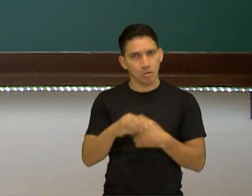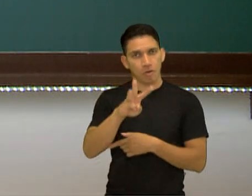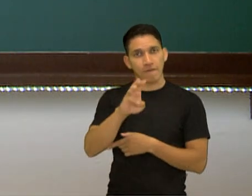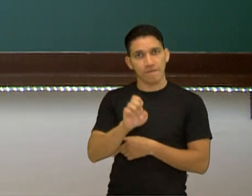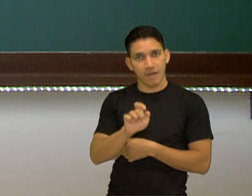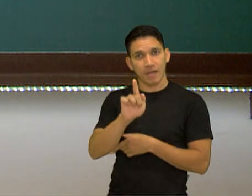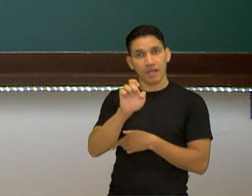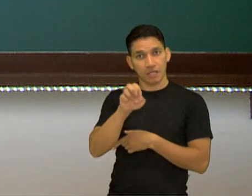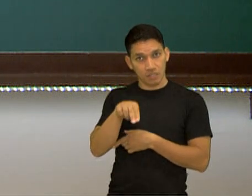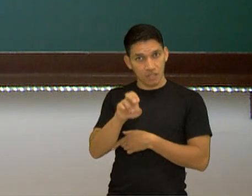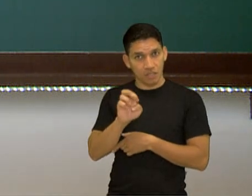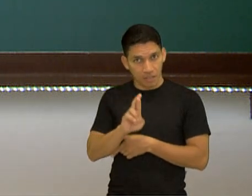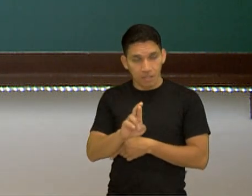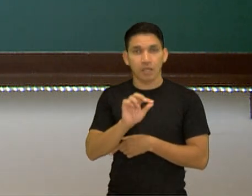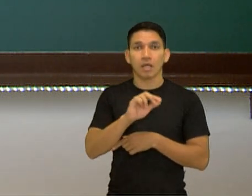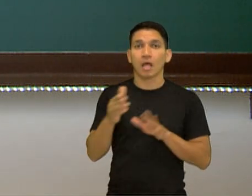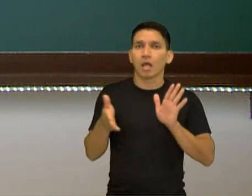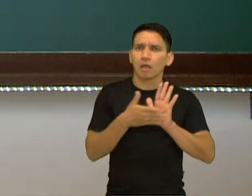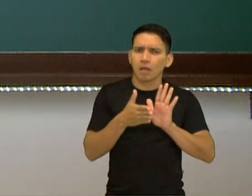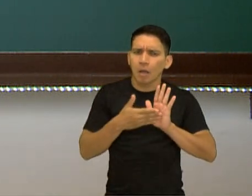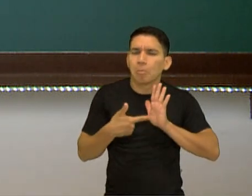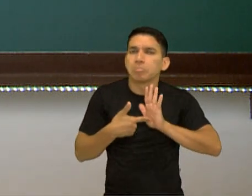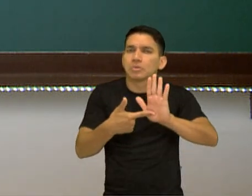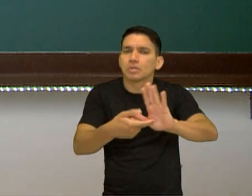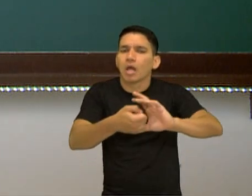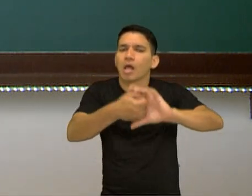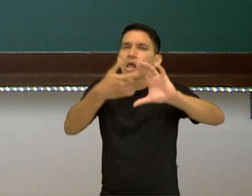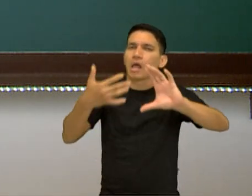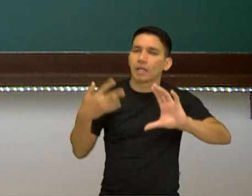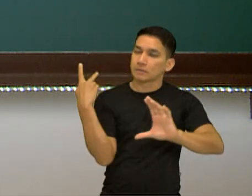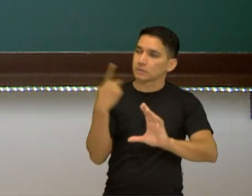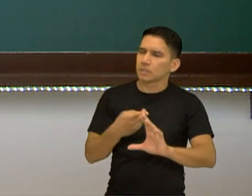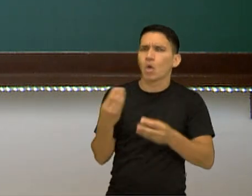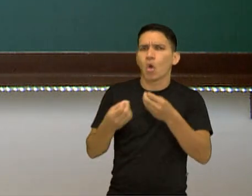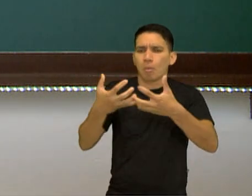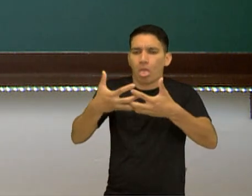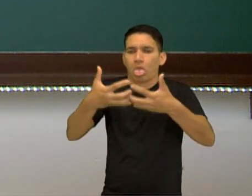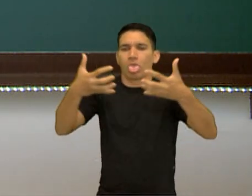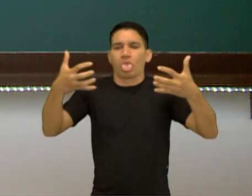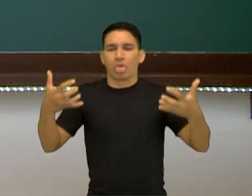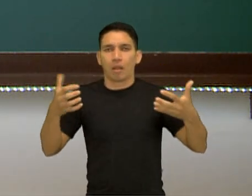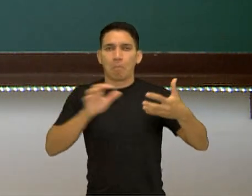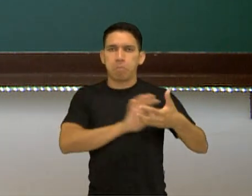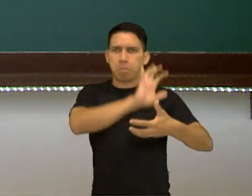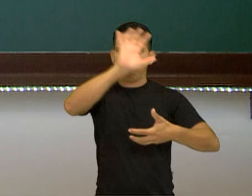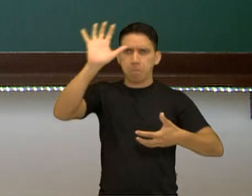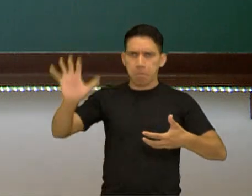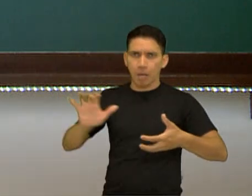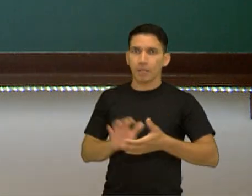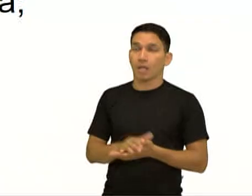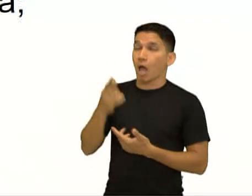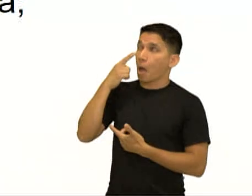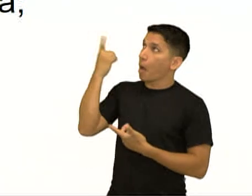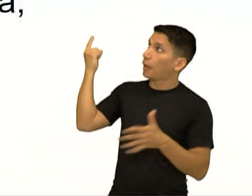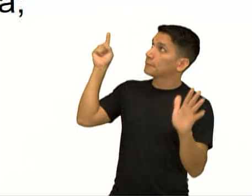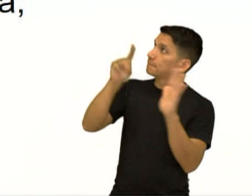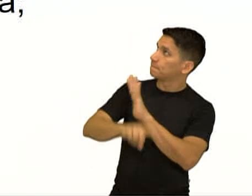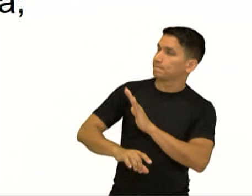caracterizou um pouquinho a teoria que ele propôs da deriva continental, vamos para o nosso quiz. Acompanha na tela, ó.